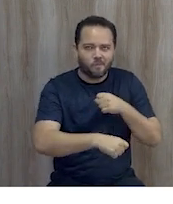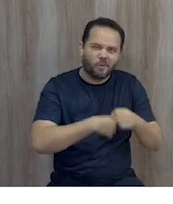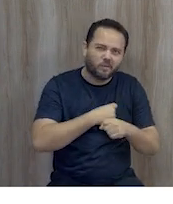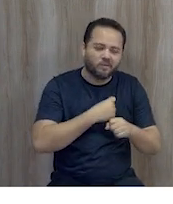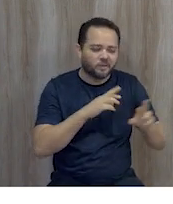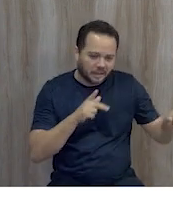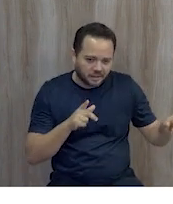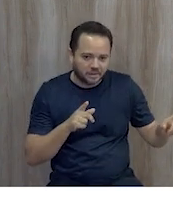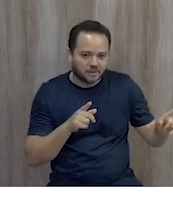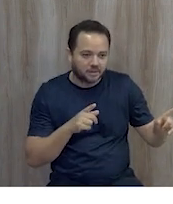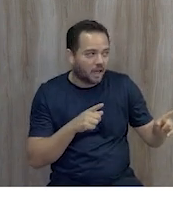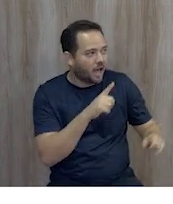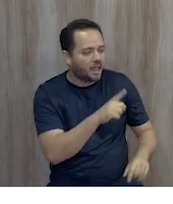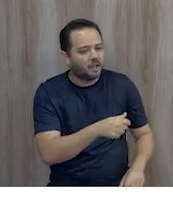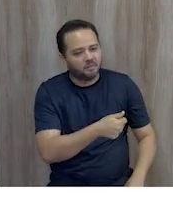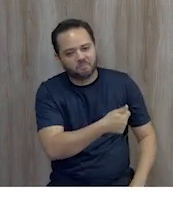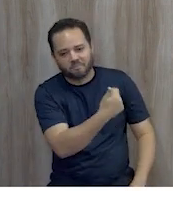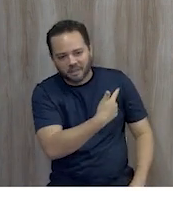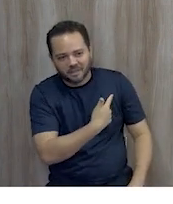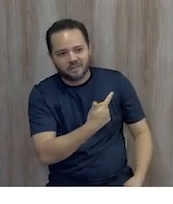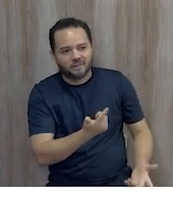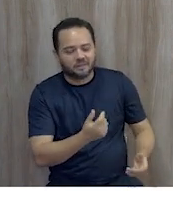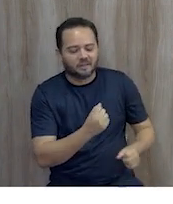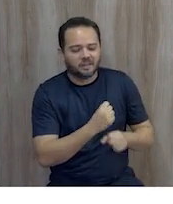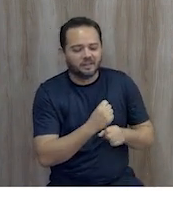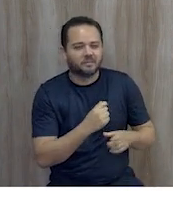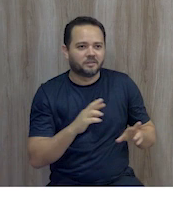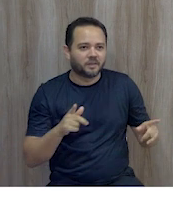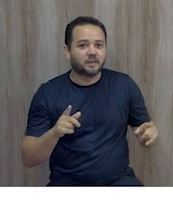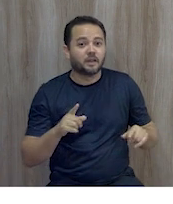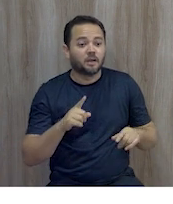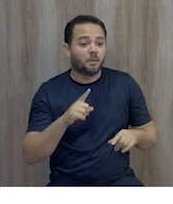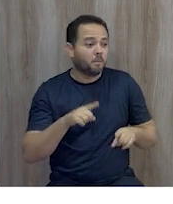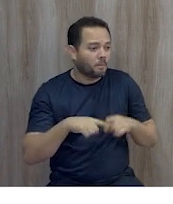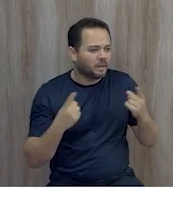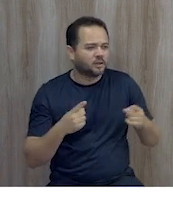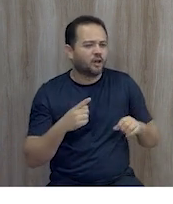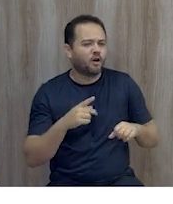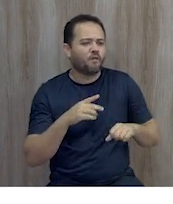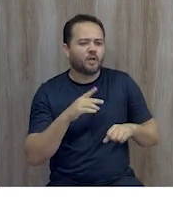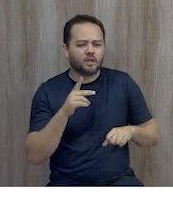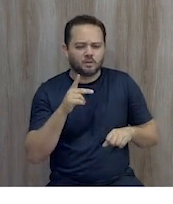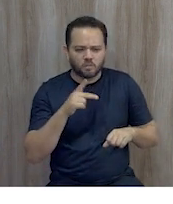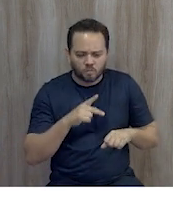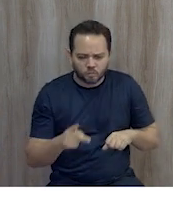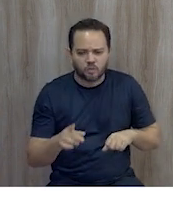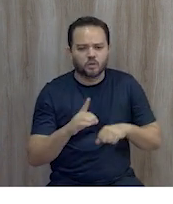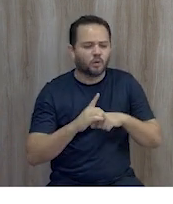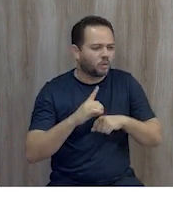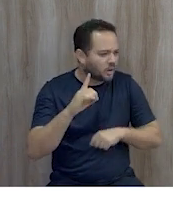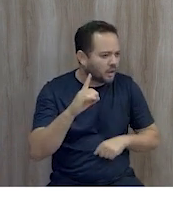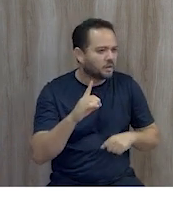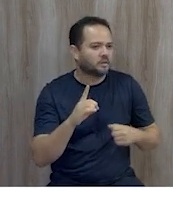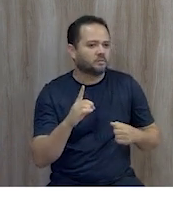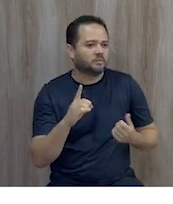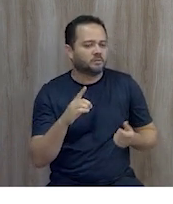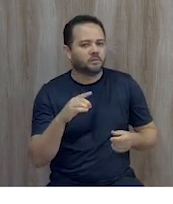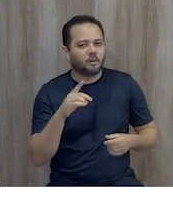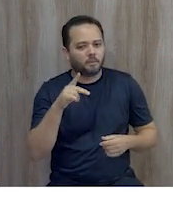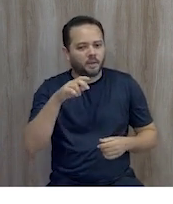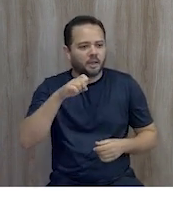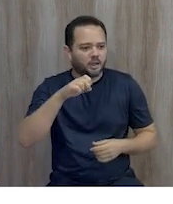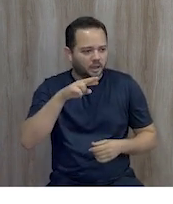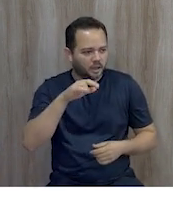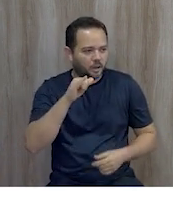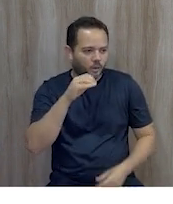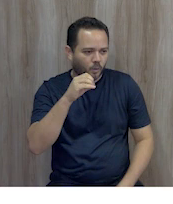veterana, mas a gente também vim de São José, fiz a graduação, mestrado e doutorado na área de periodontia, depois fiz a minha especialização